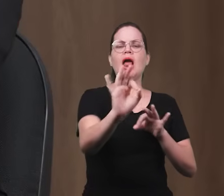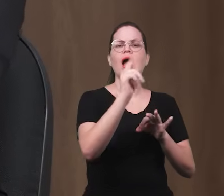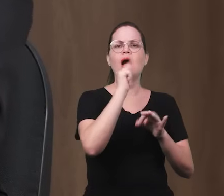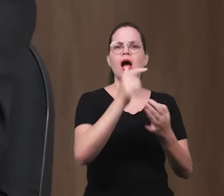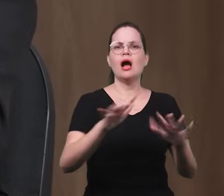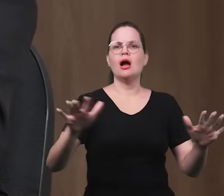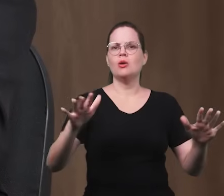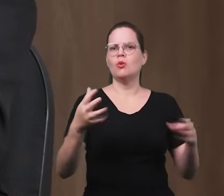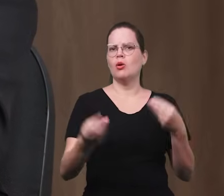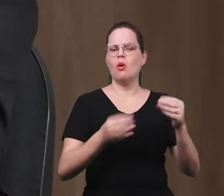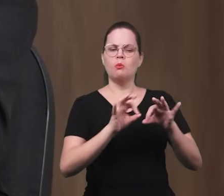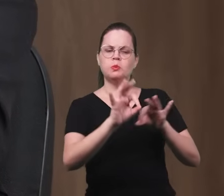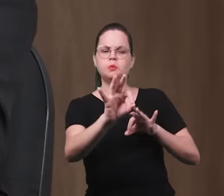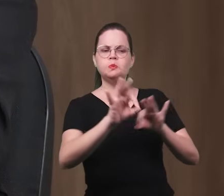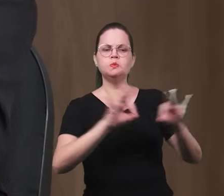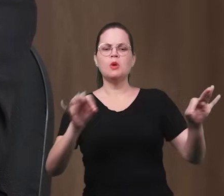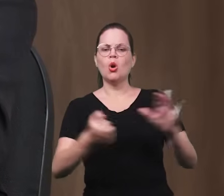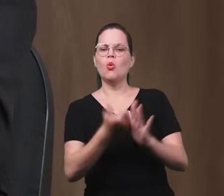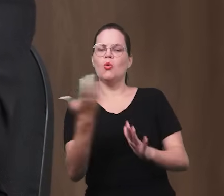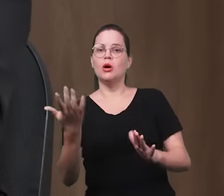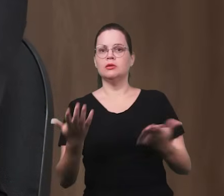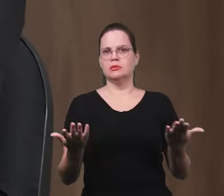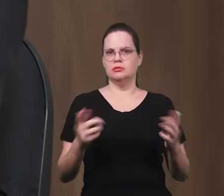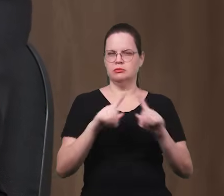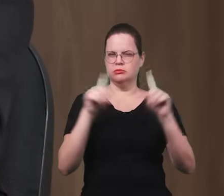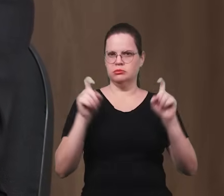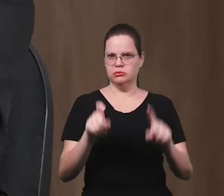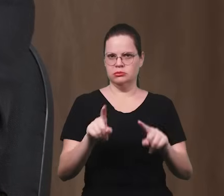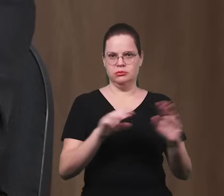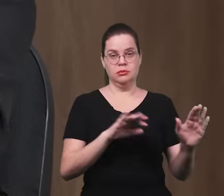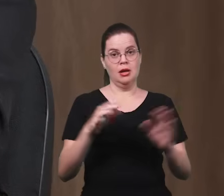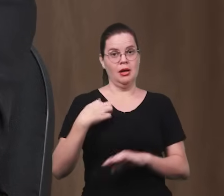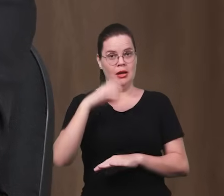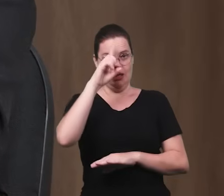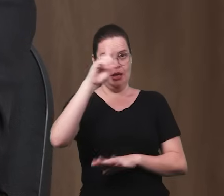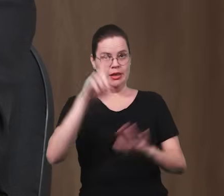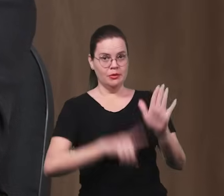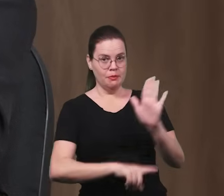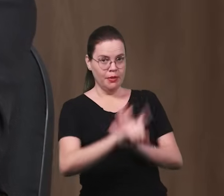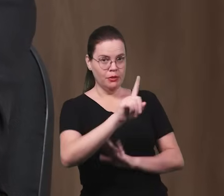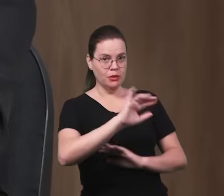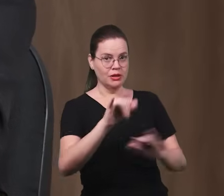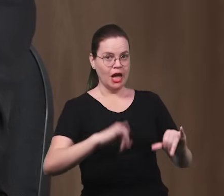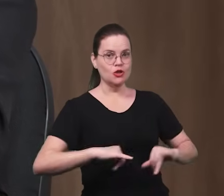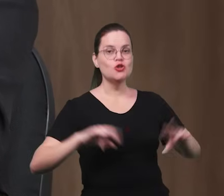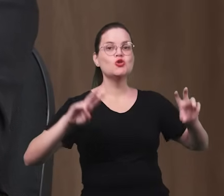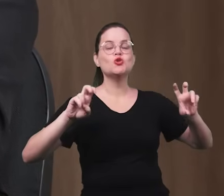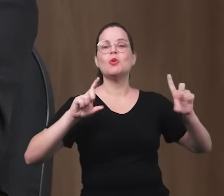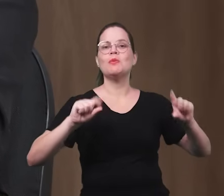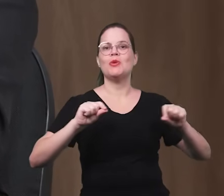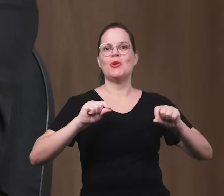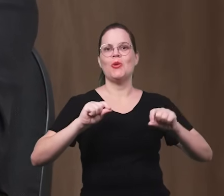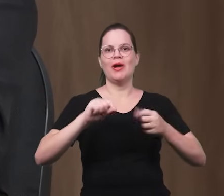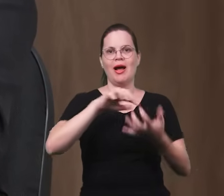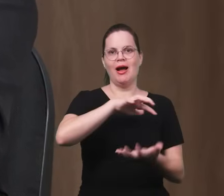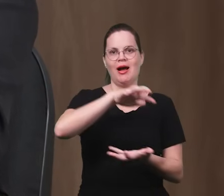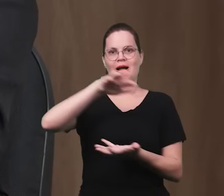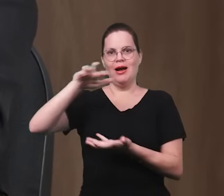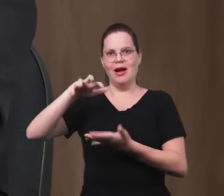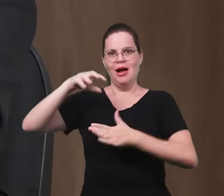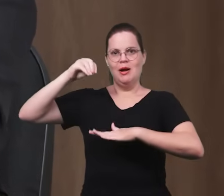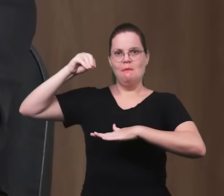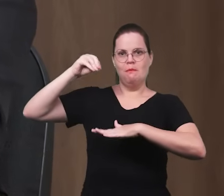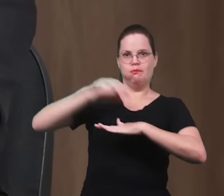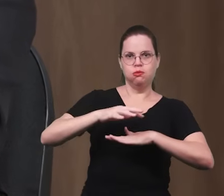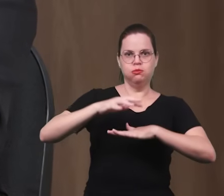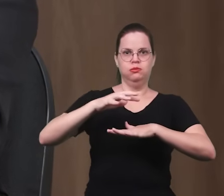mais uma vez, falando com Jó, sobre uma coisa que nós só fomos descobrir depois, que é a pressão atmosférica e aquilo que é a nossa atmosfera.